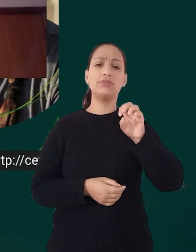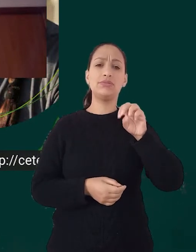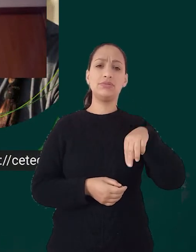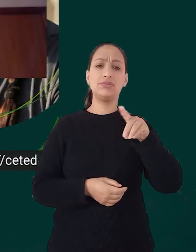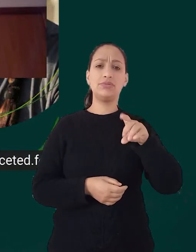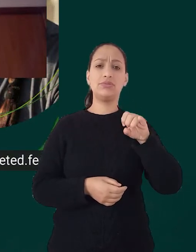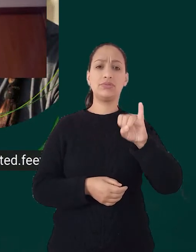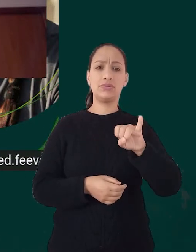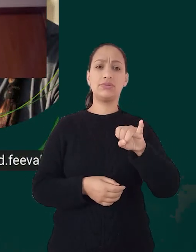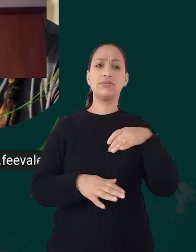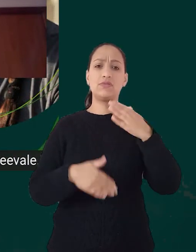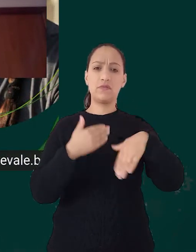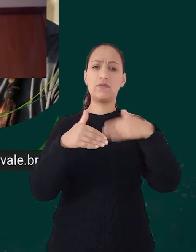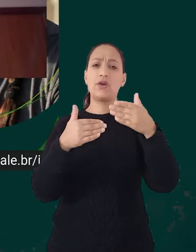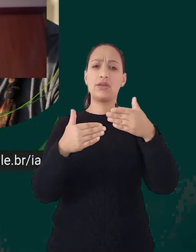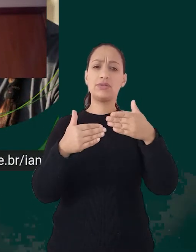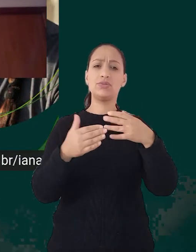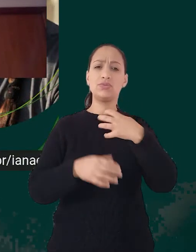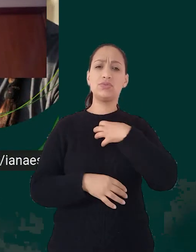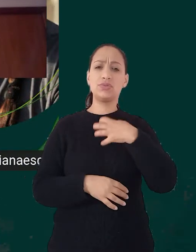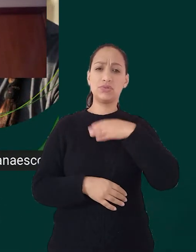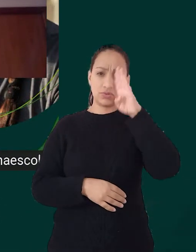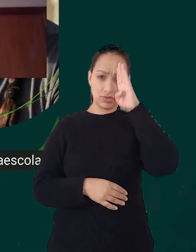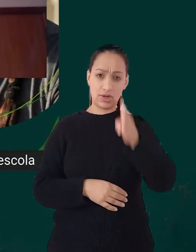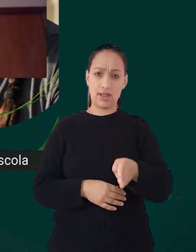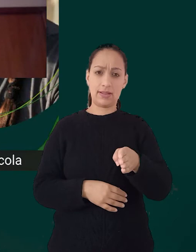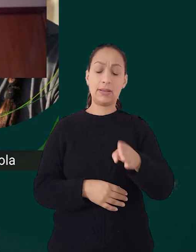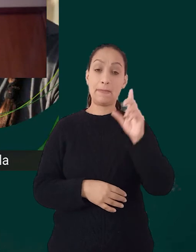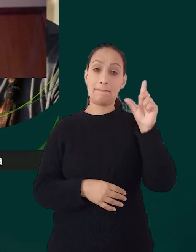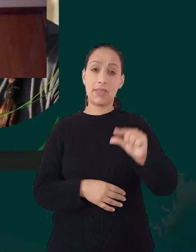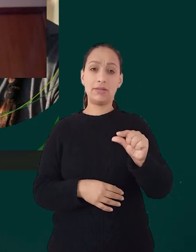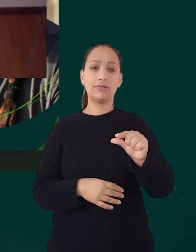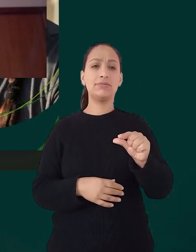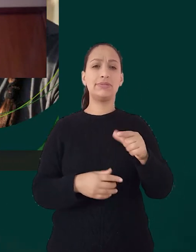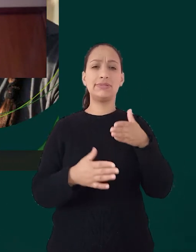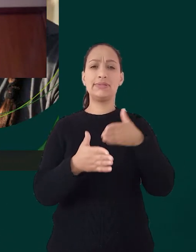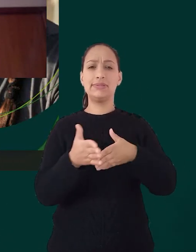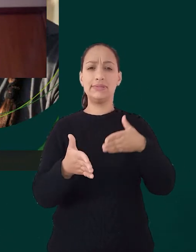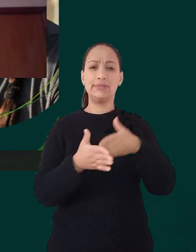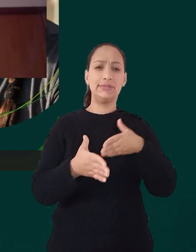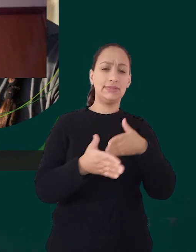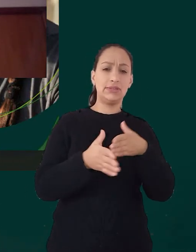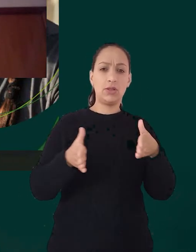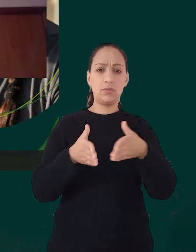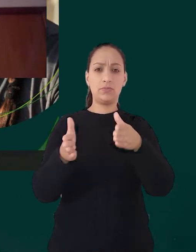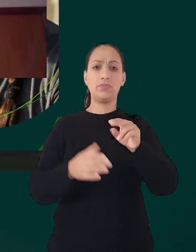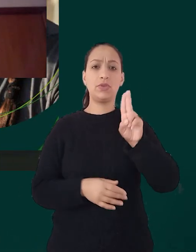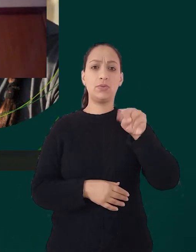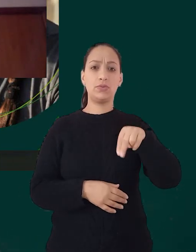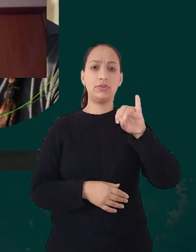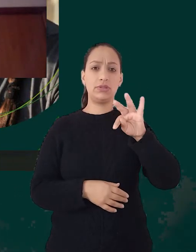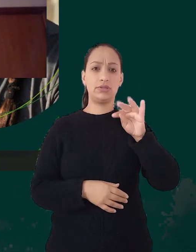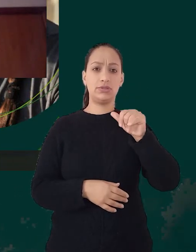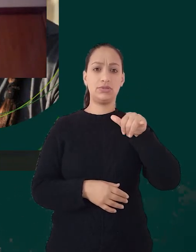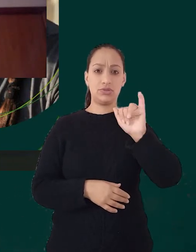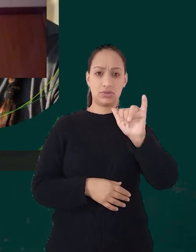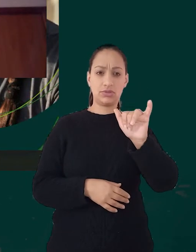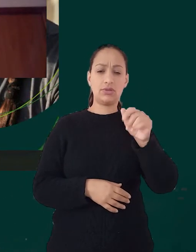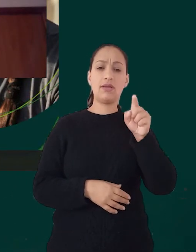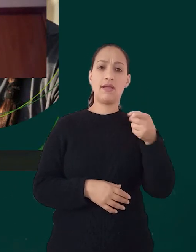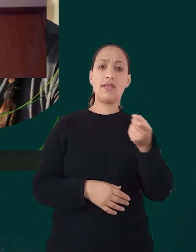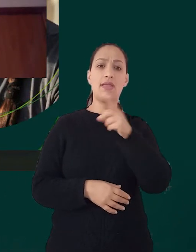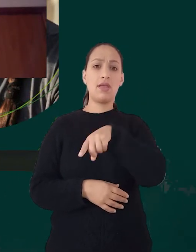desenvolver de uma forma mais direta, para que tenha menos percalços aí no meio do caminho, a Unity e a Unreal são as duas